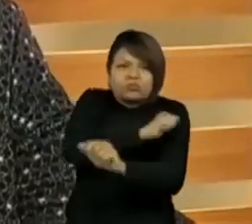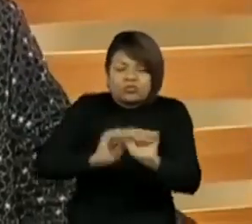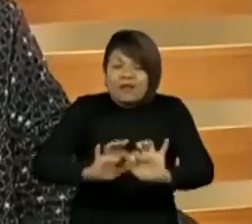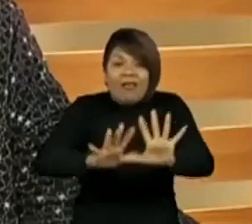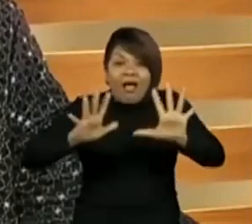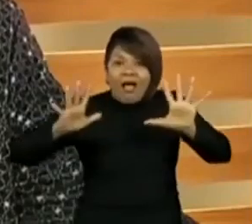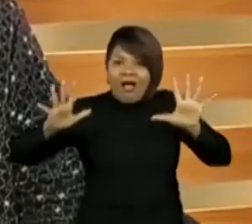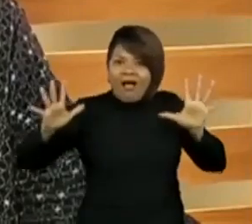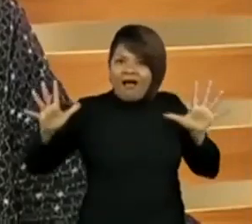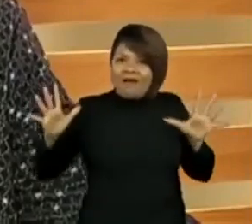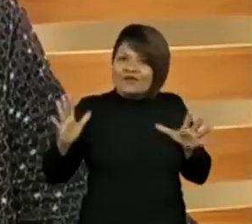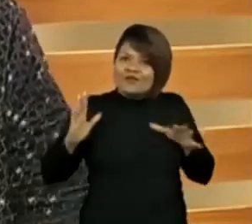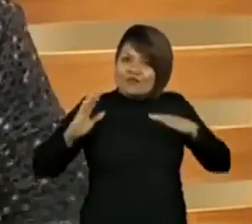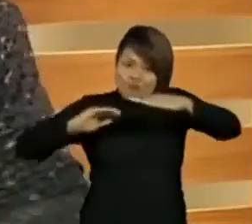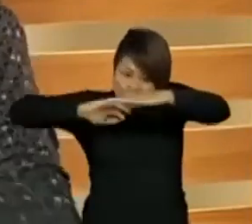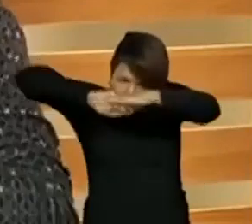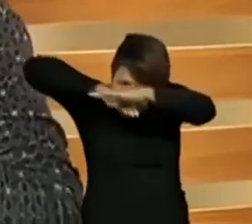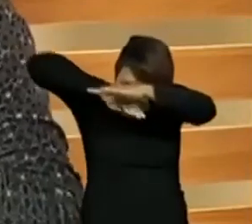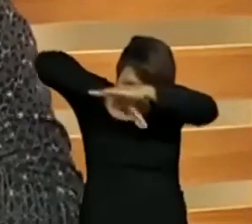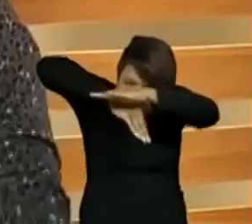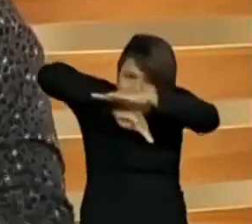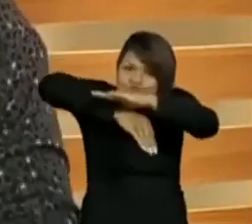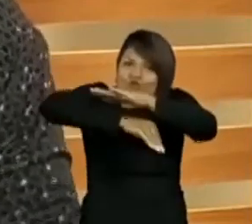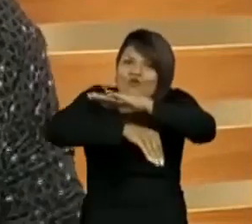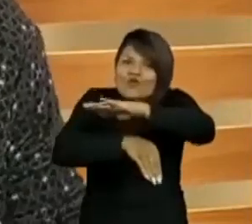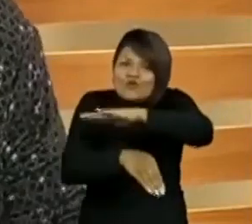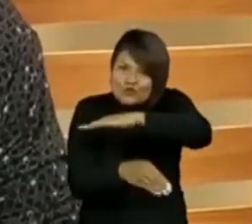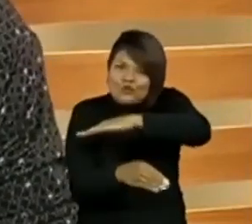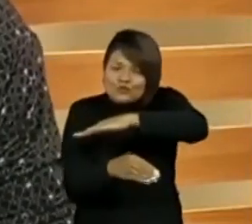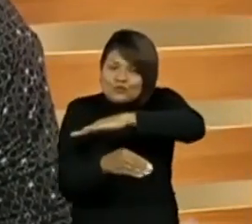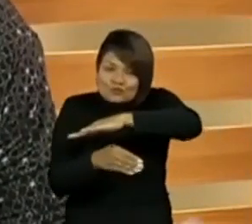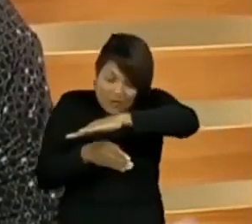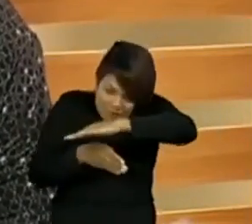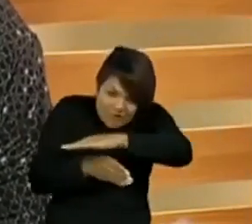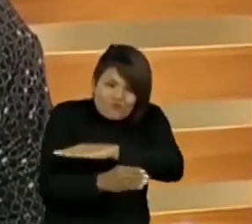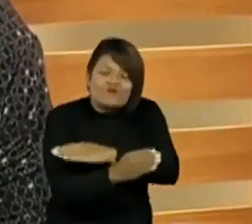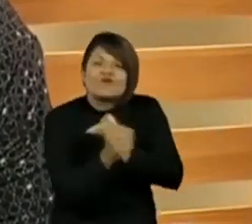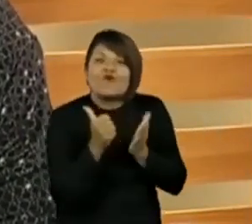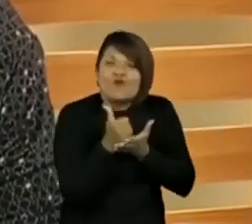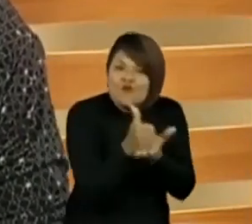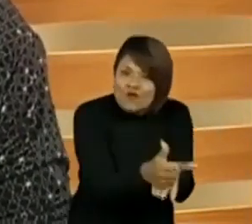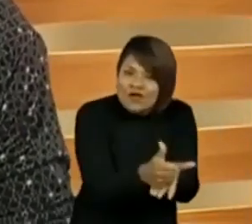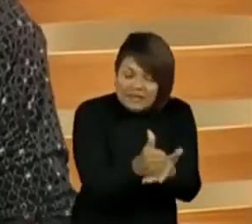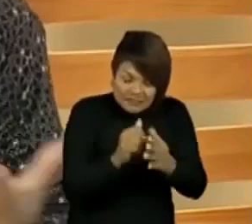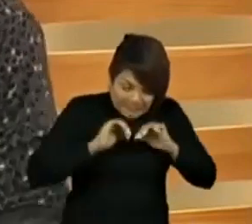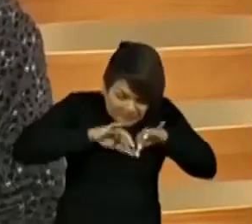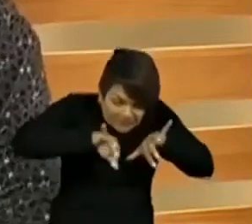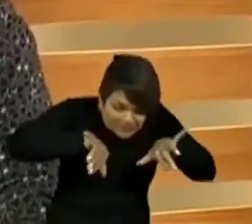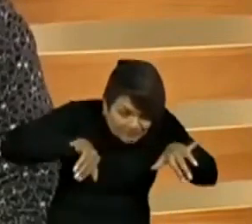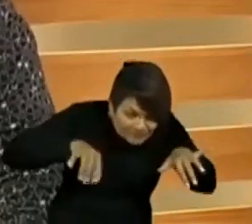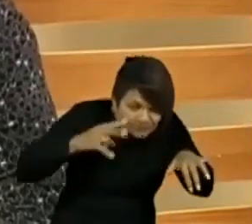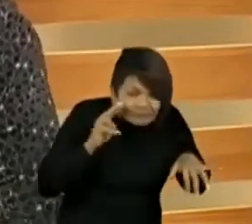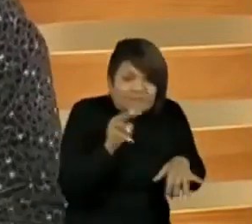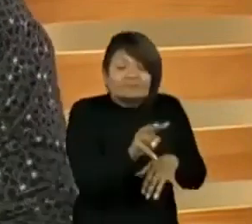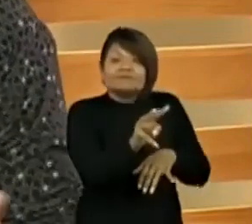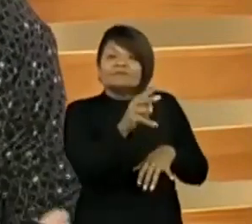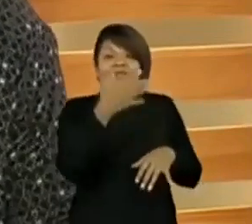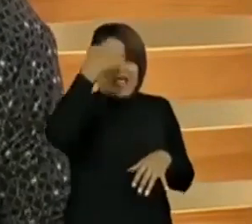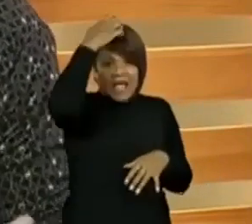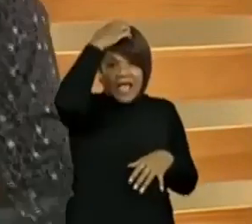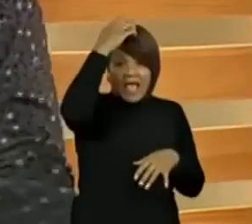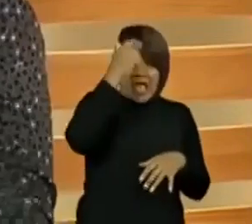iluminar-se. Ela então foi levada ao rei e à rainha do povo das águas. Contou a eles que